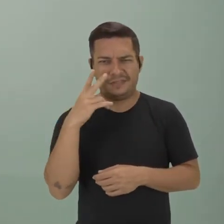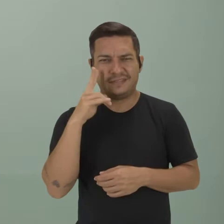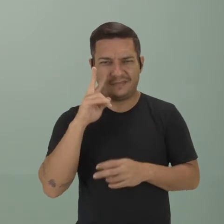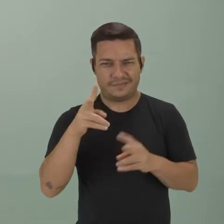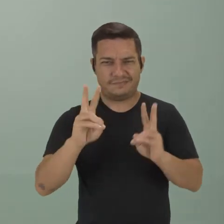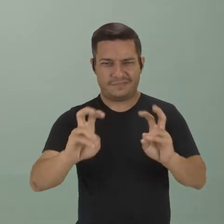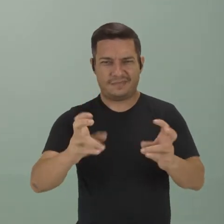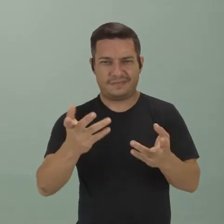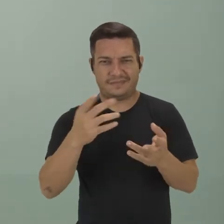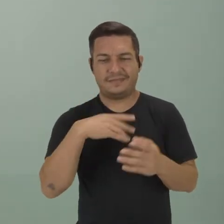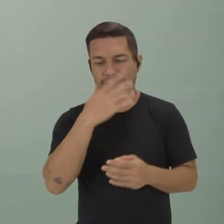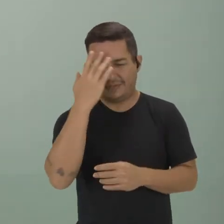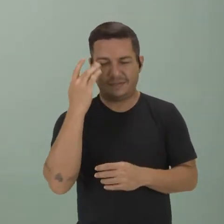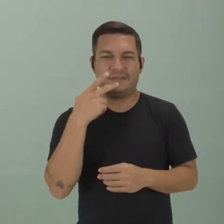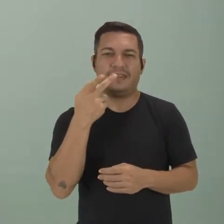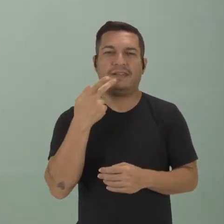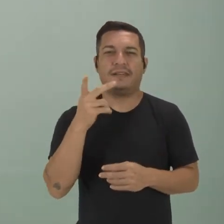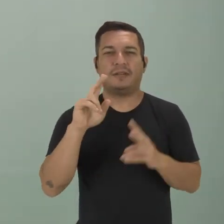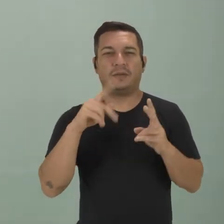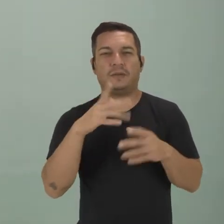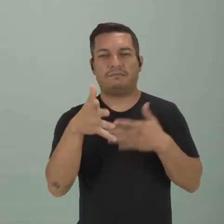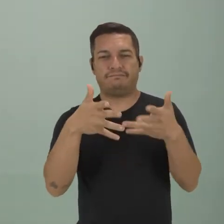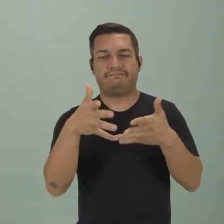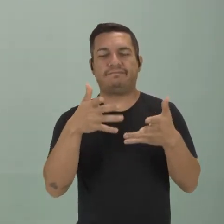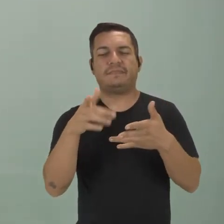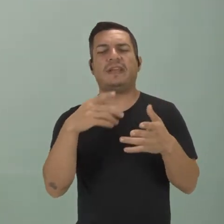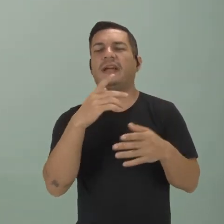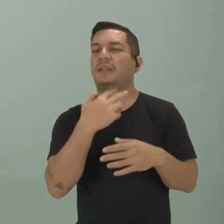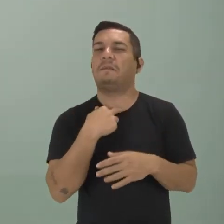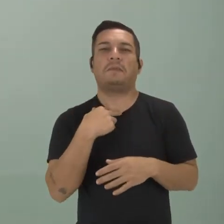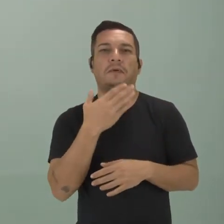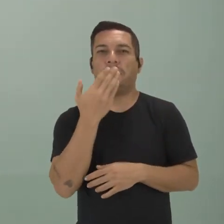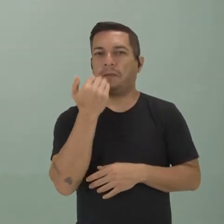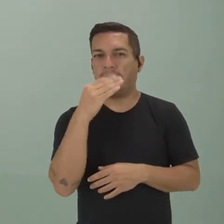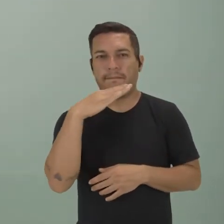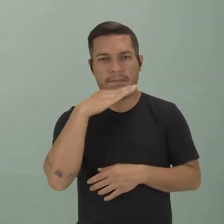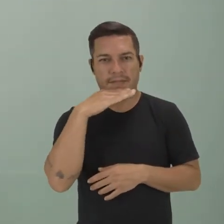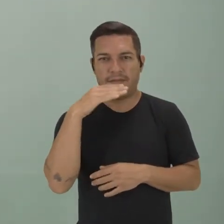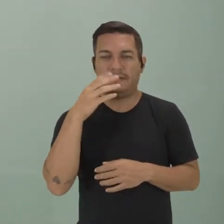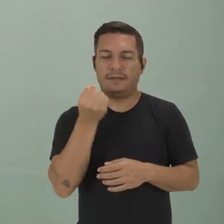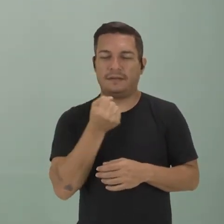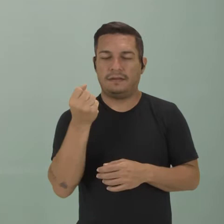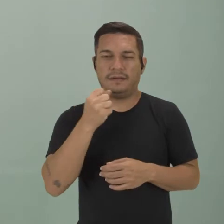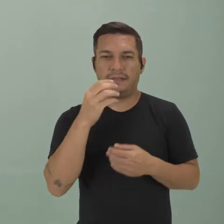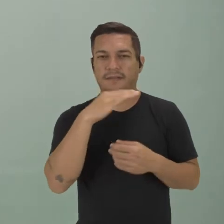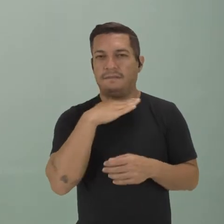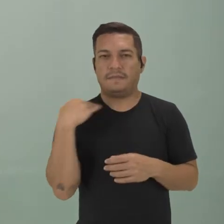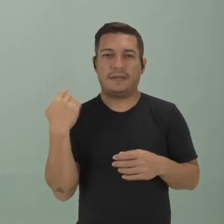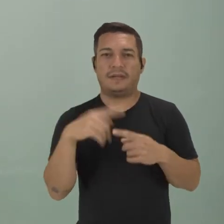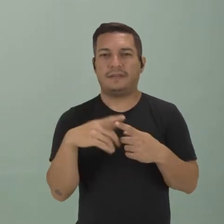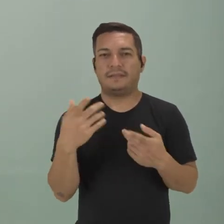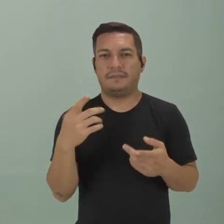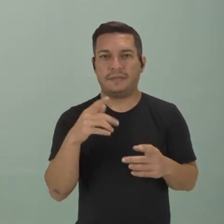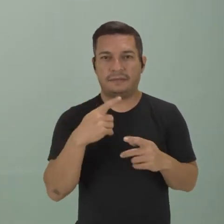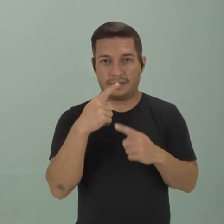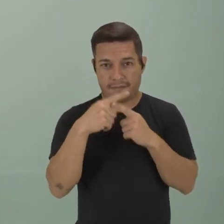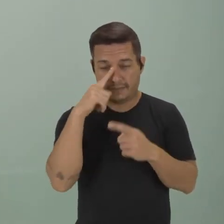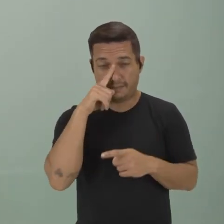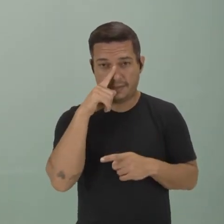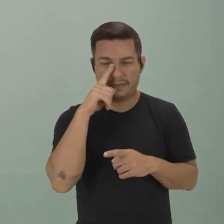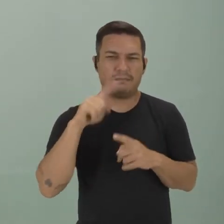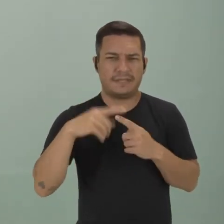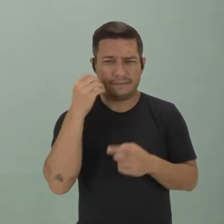isso? Tenho certeza que você já ouviu falar isso. Não pode comer manga com leite porque mata, é perigoso. Mas isso é um senso comum, não é